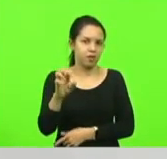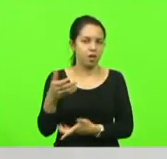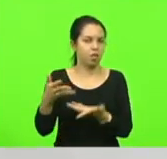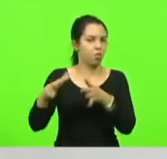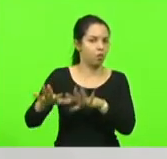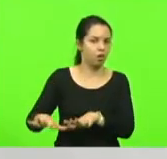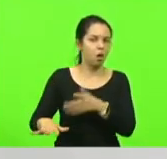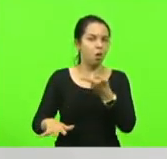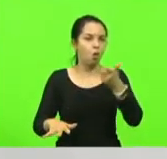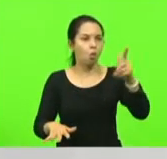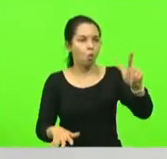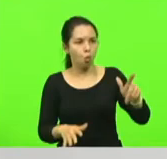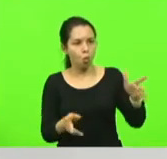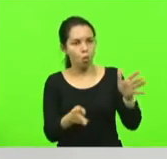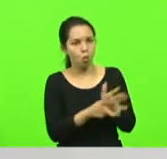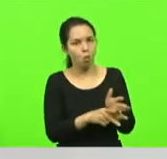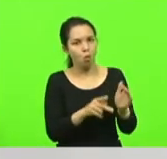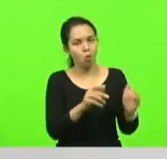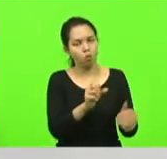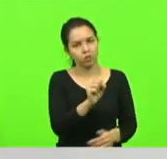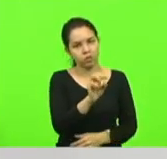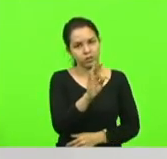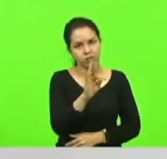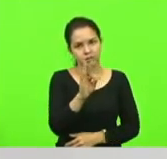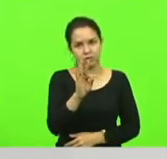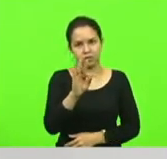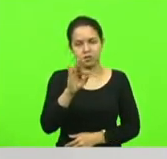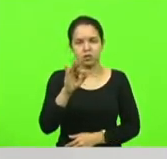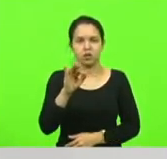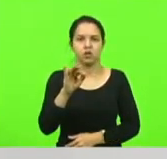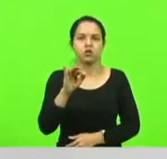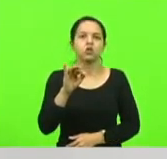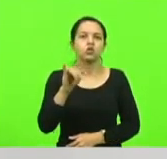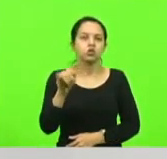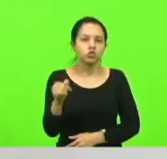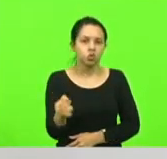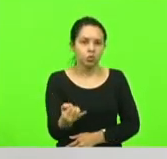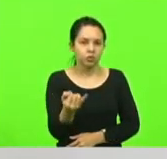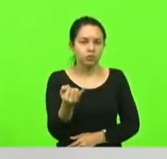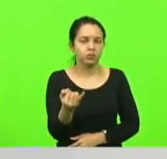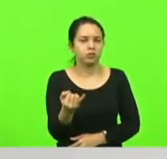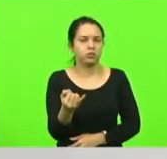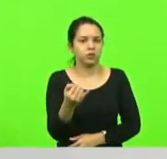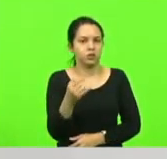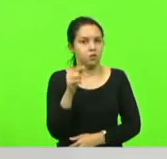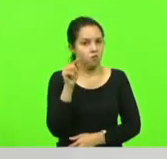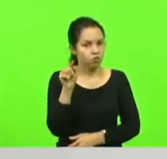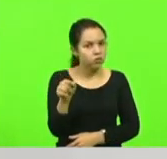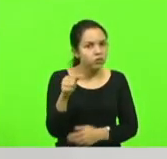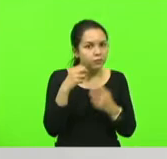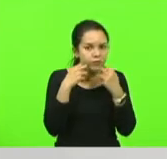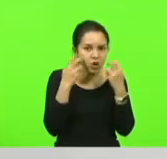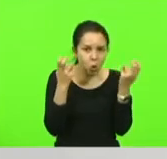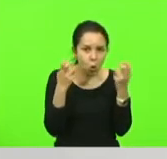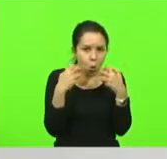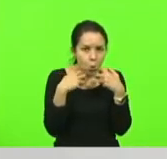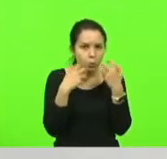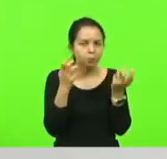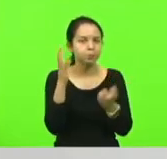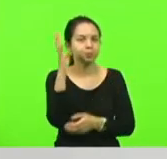outro do Supremo Tribunal de Justiça. Ô, Davi Alcolumbre, você é uma vergonha para o Brasil.